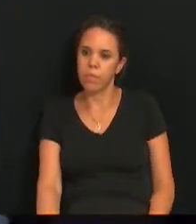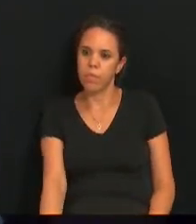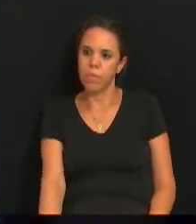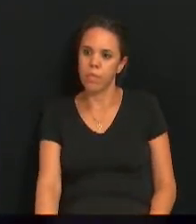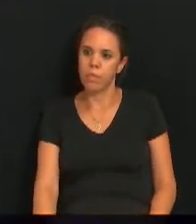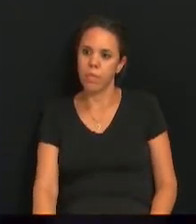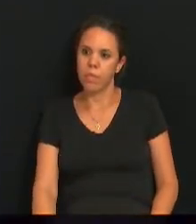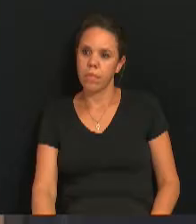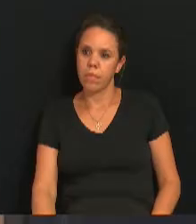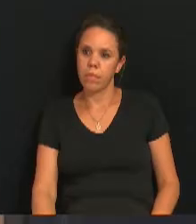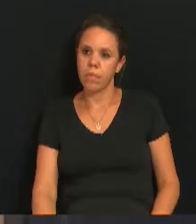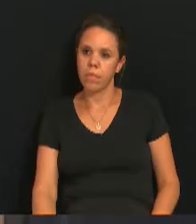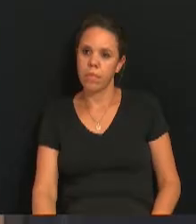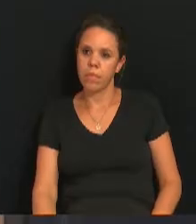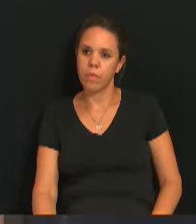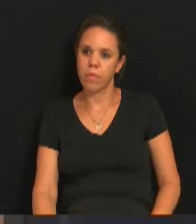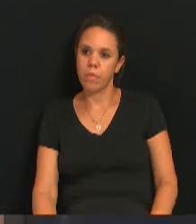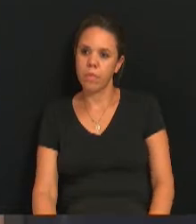superei o tempo.